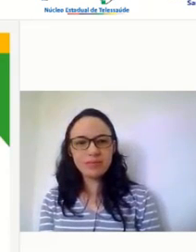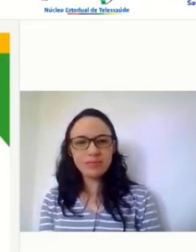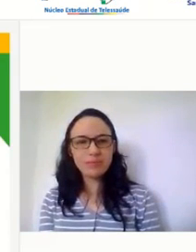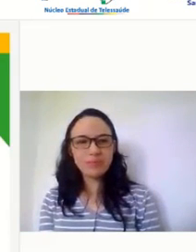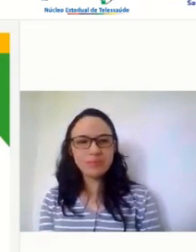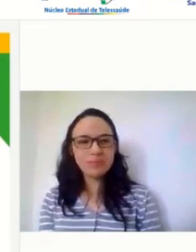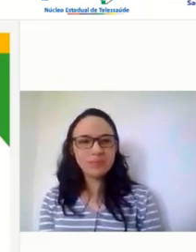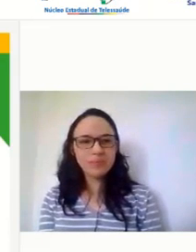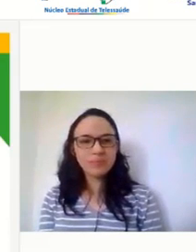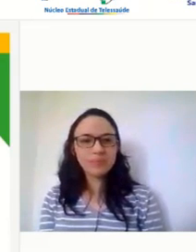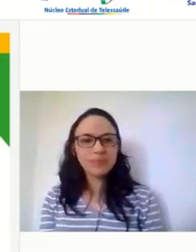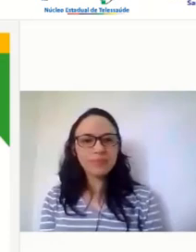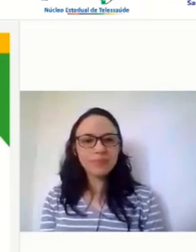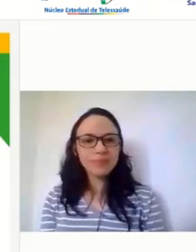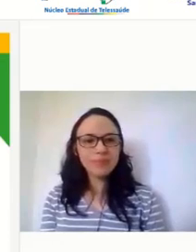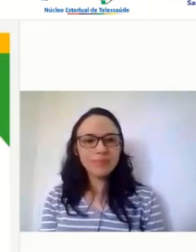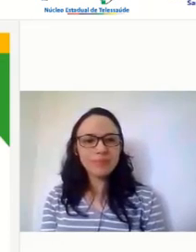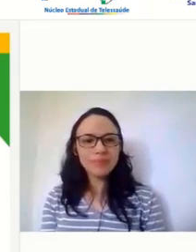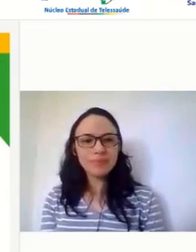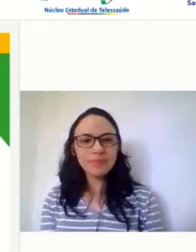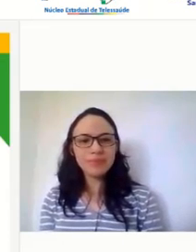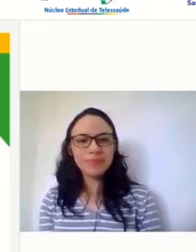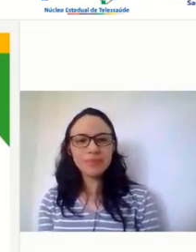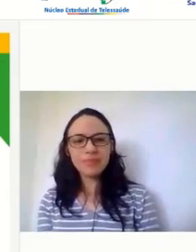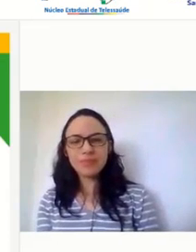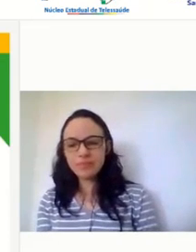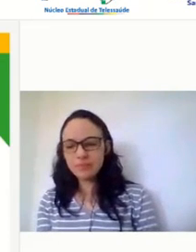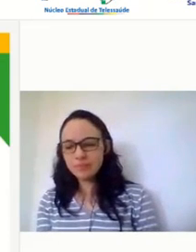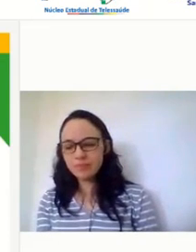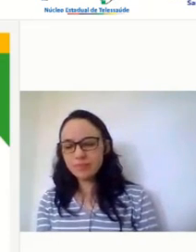consegue agora liberada microfone